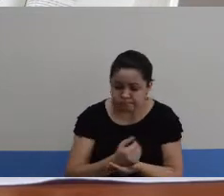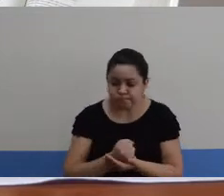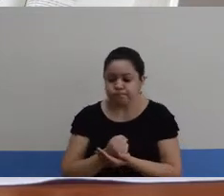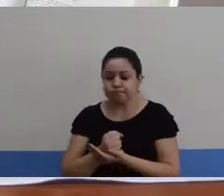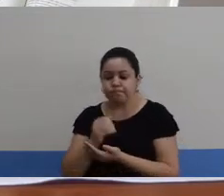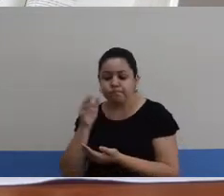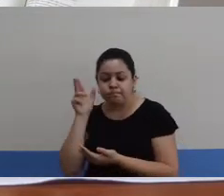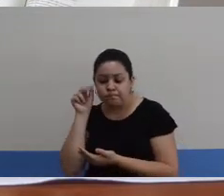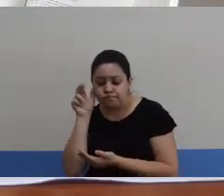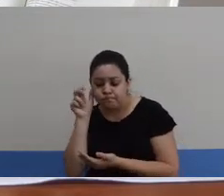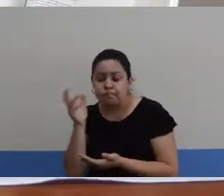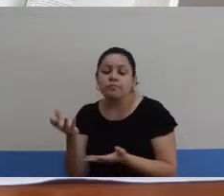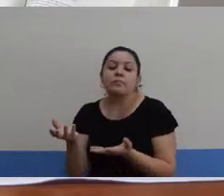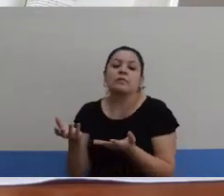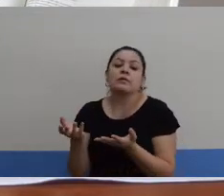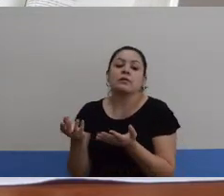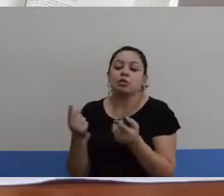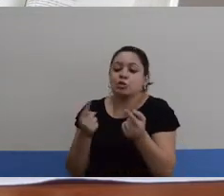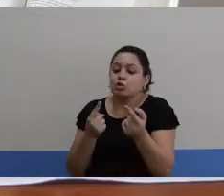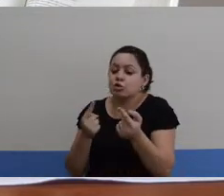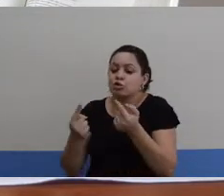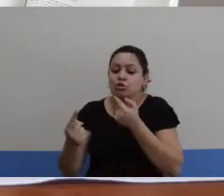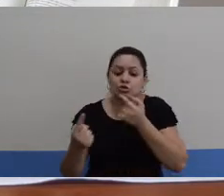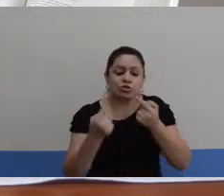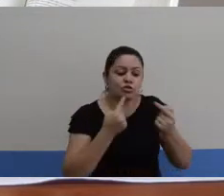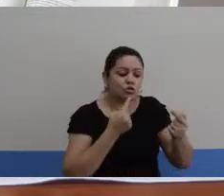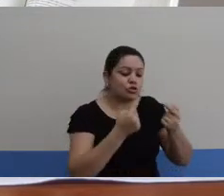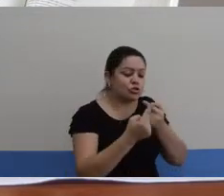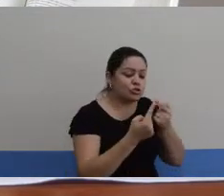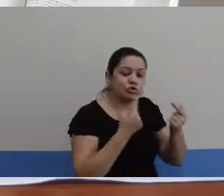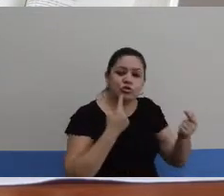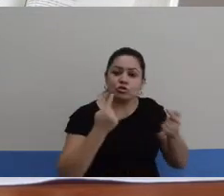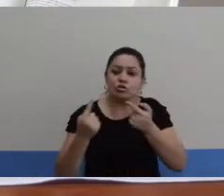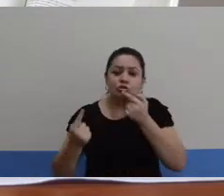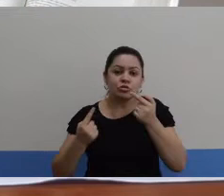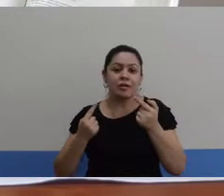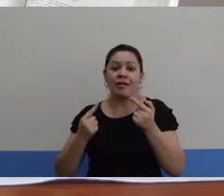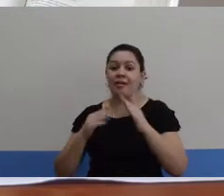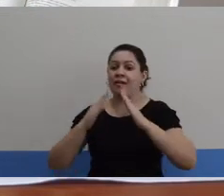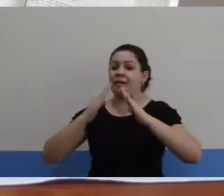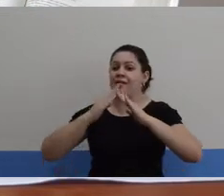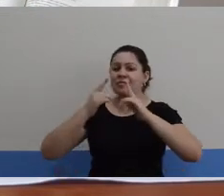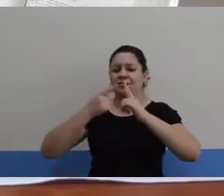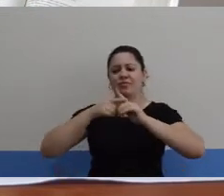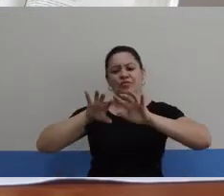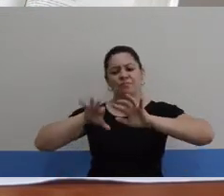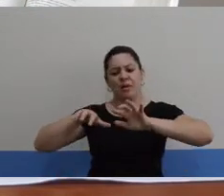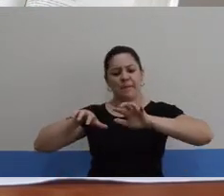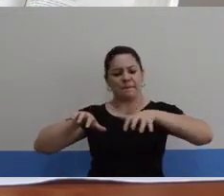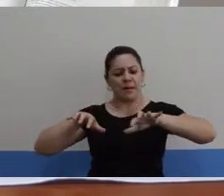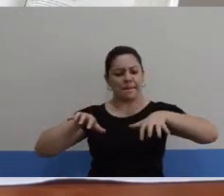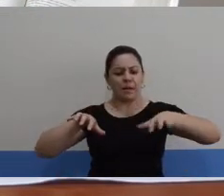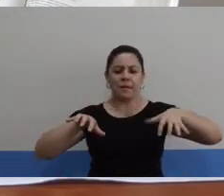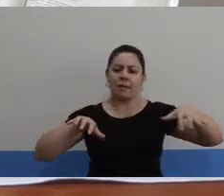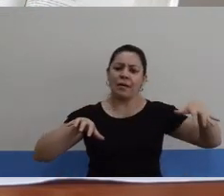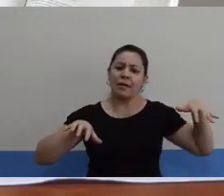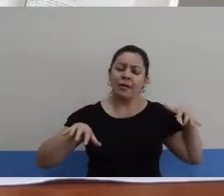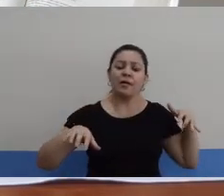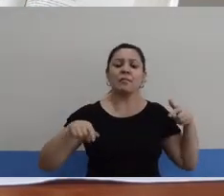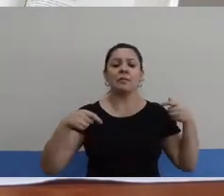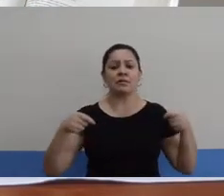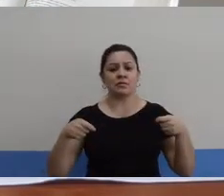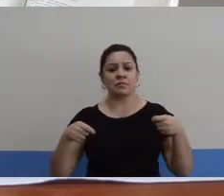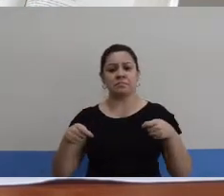diálogo, é um processo onde a igreja, em todas as suas instâncias, depois de escutar,